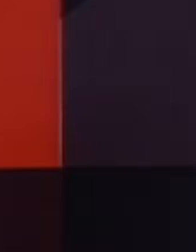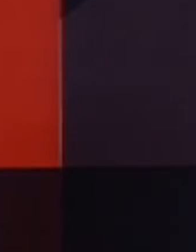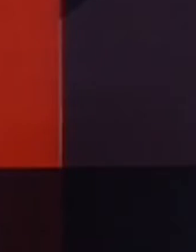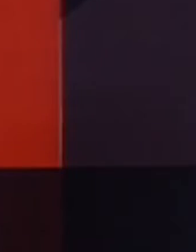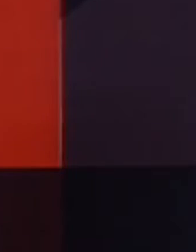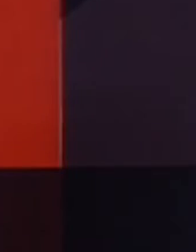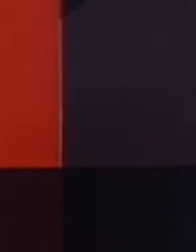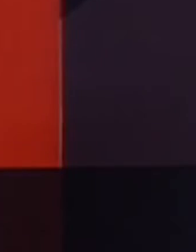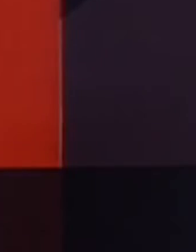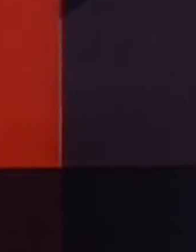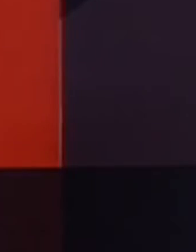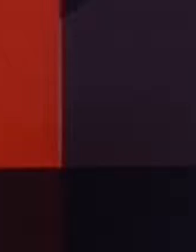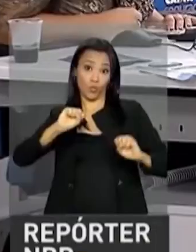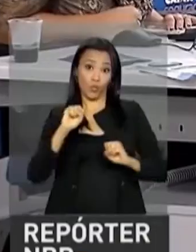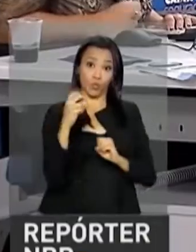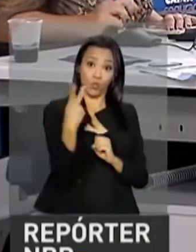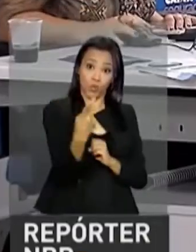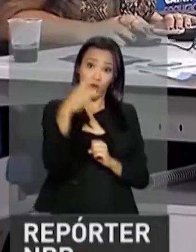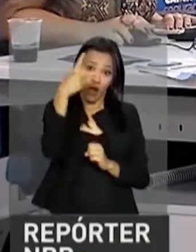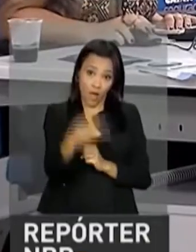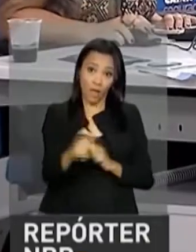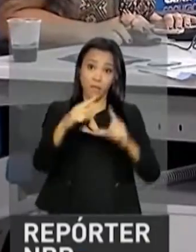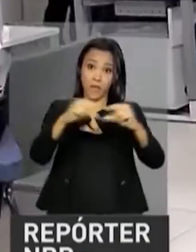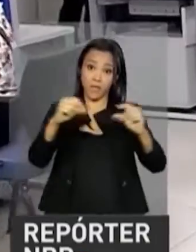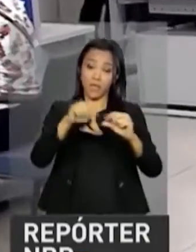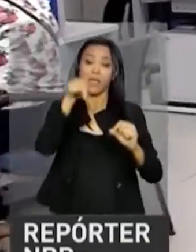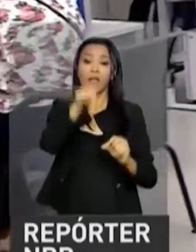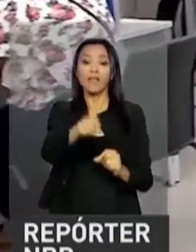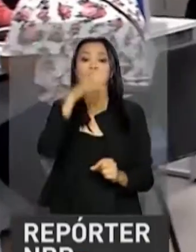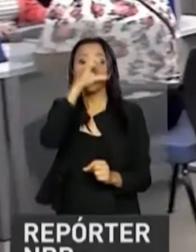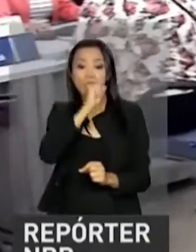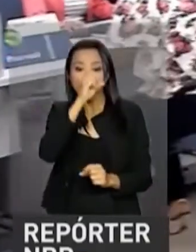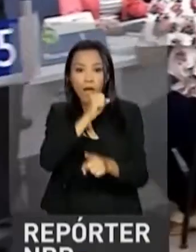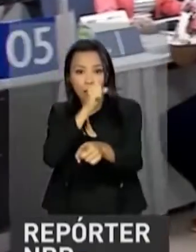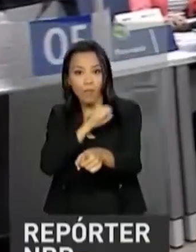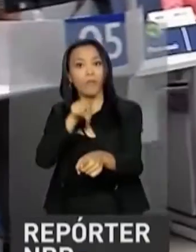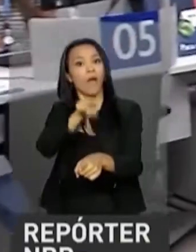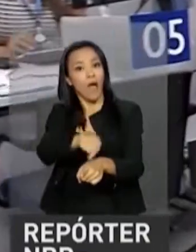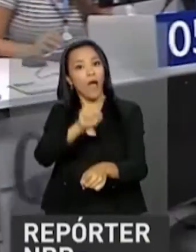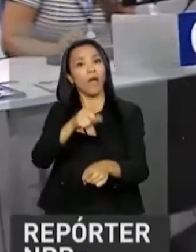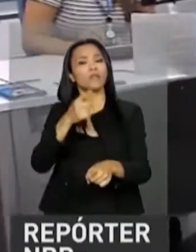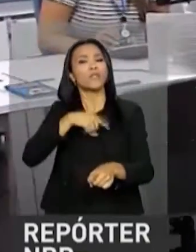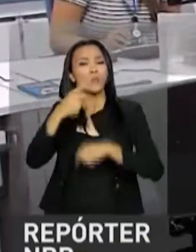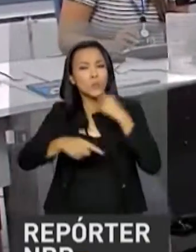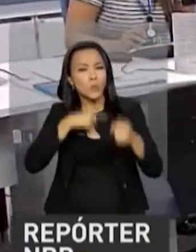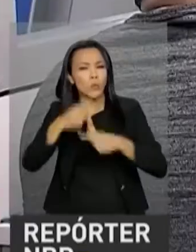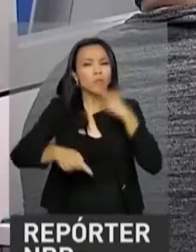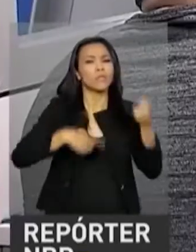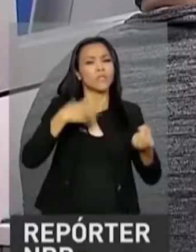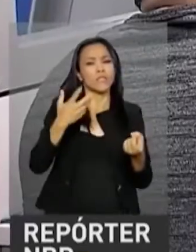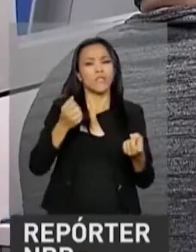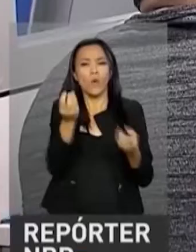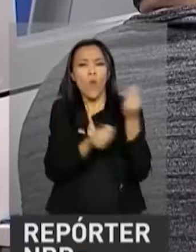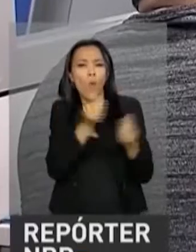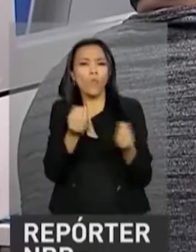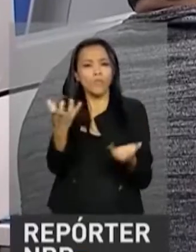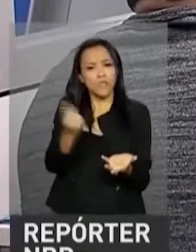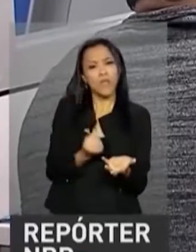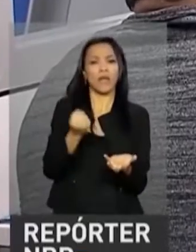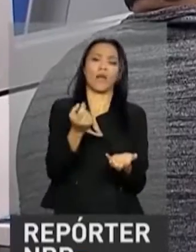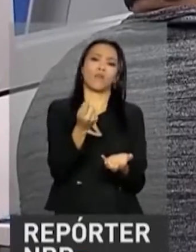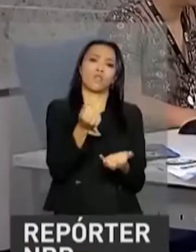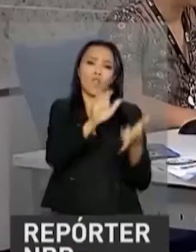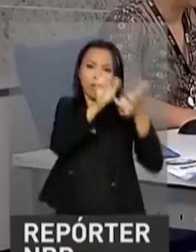Davi Soares, do União, que prevê a abertura dos bancos aos sábados e domingos. Para os trabalhadores,